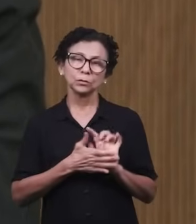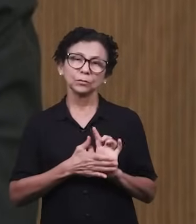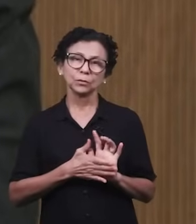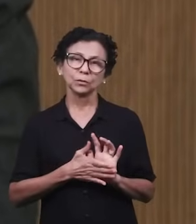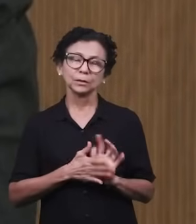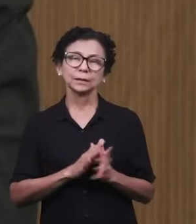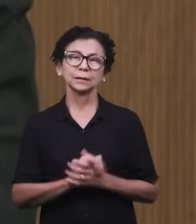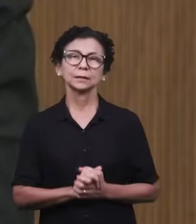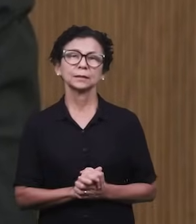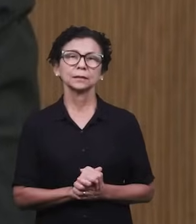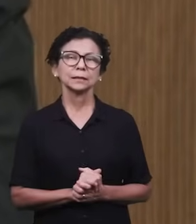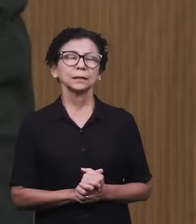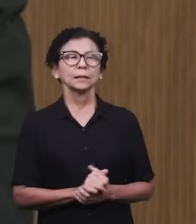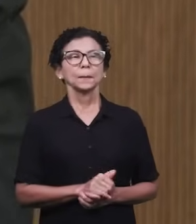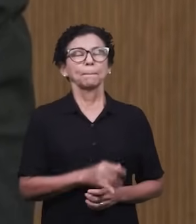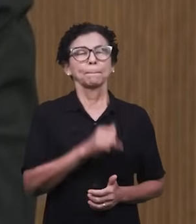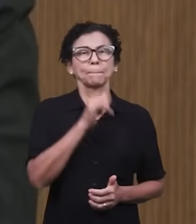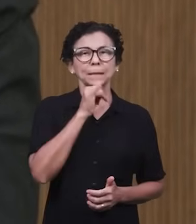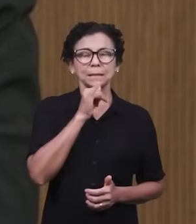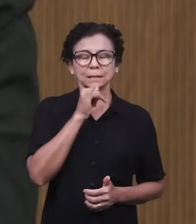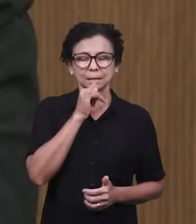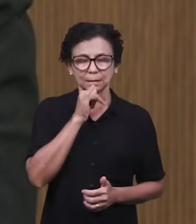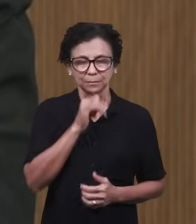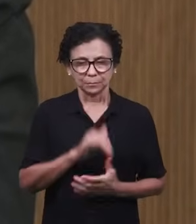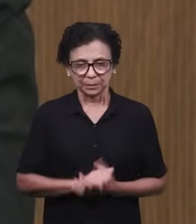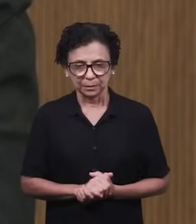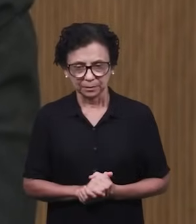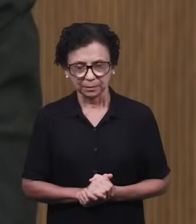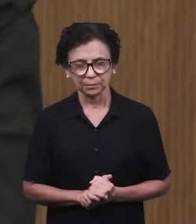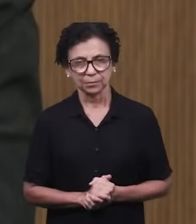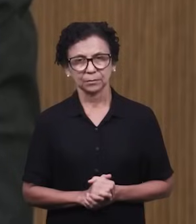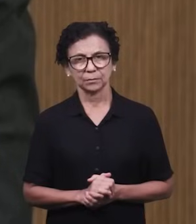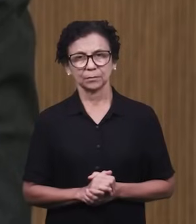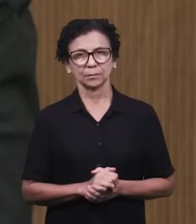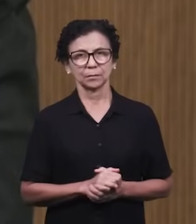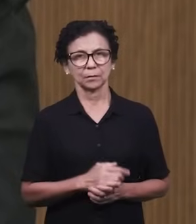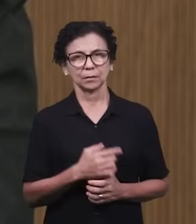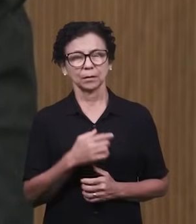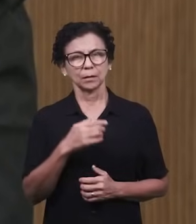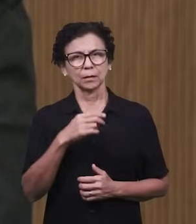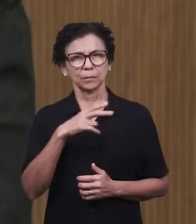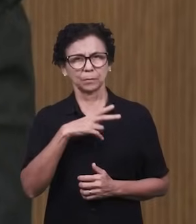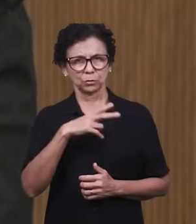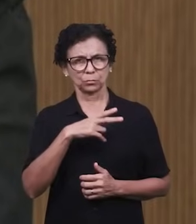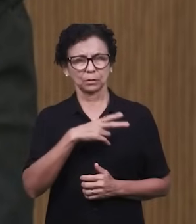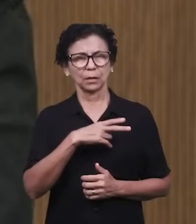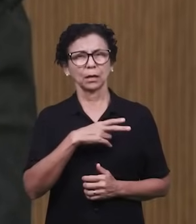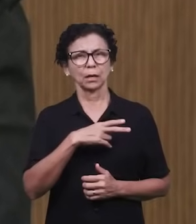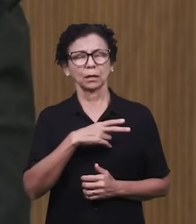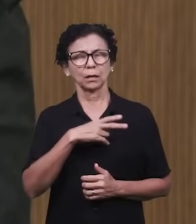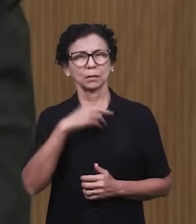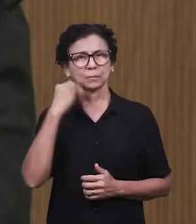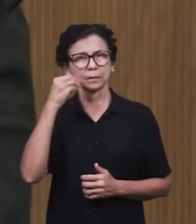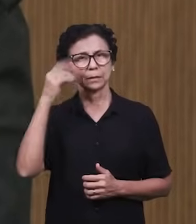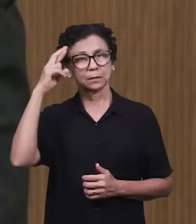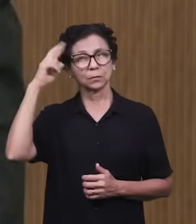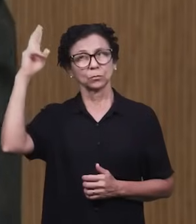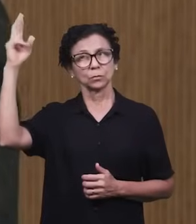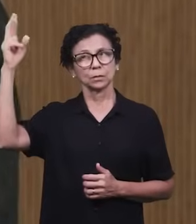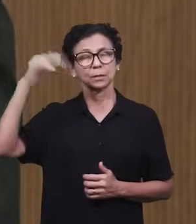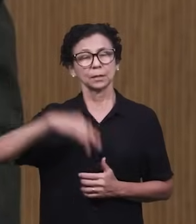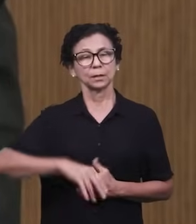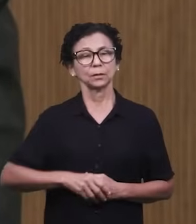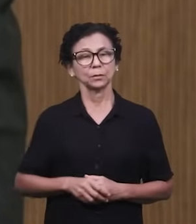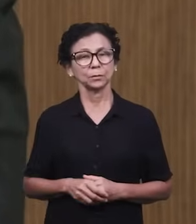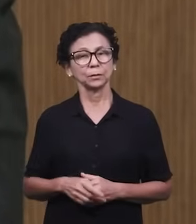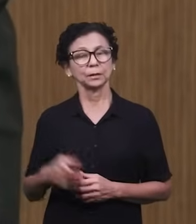tudo é uma semente que é plantada. Então, por exemplo, eu tive lá uma experiência com o Senhor, lá atrás, que isso